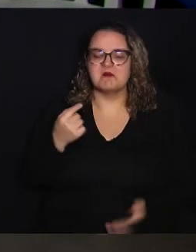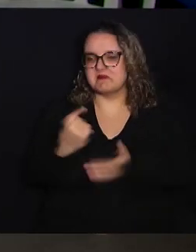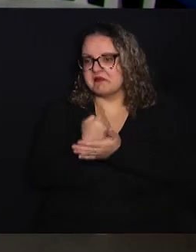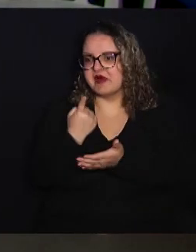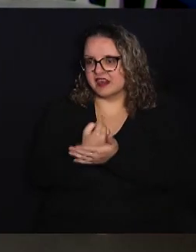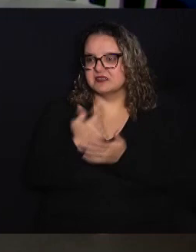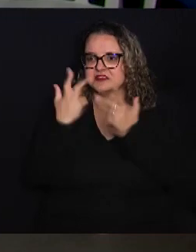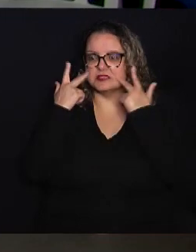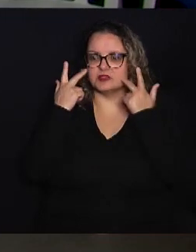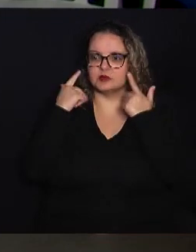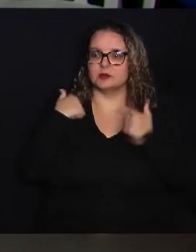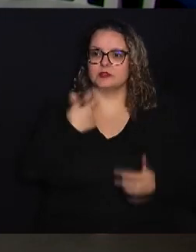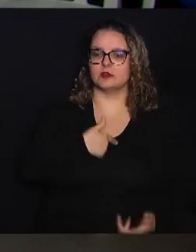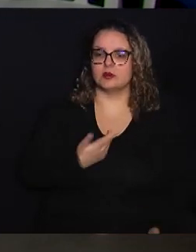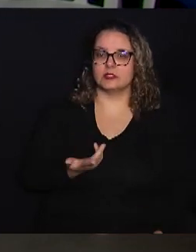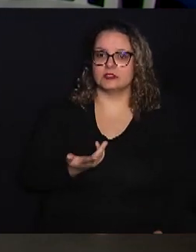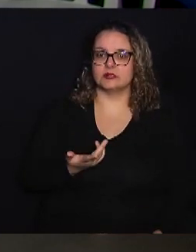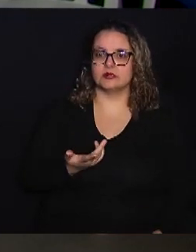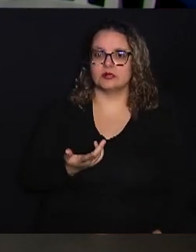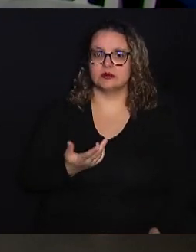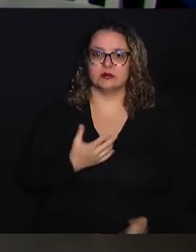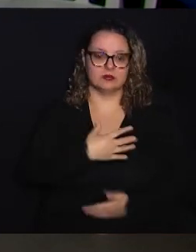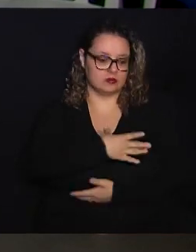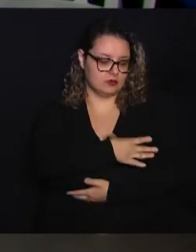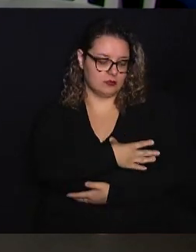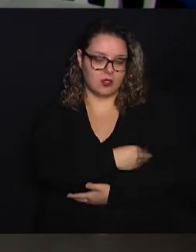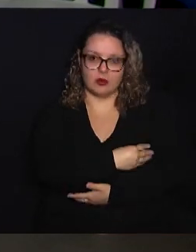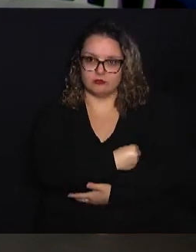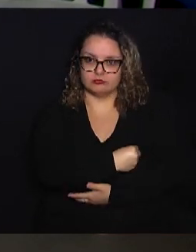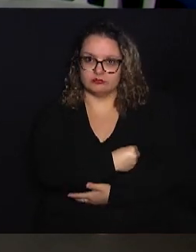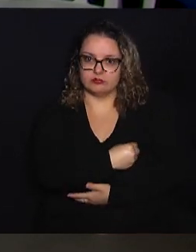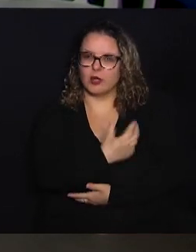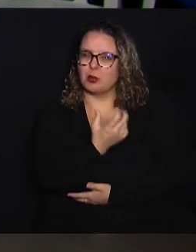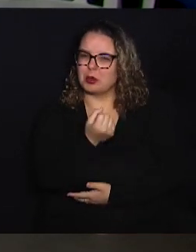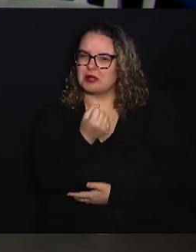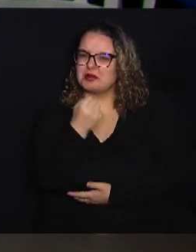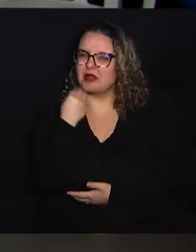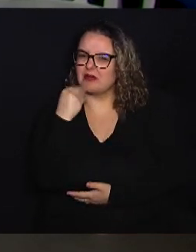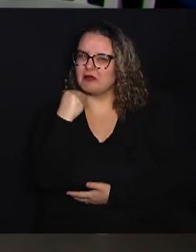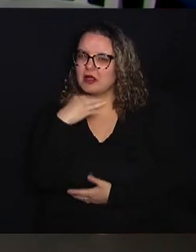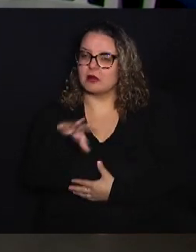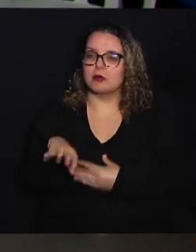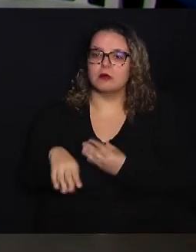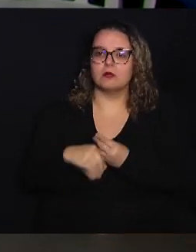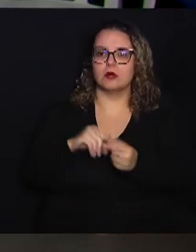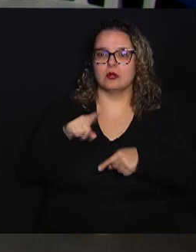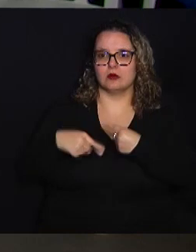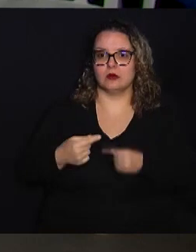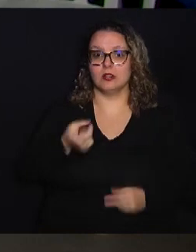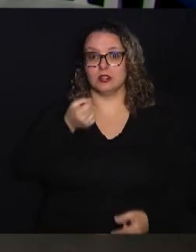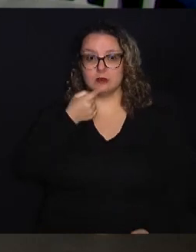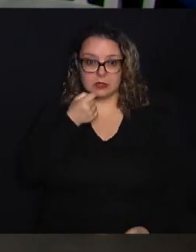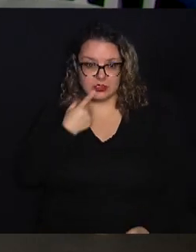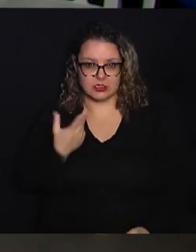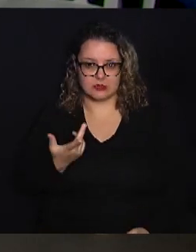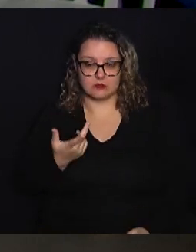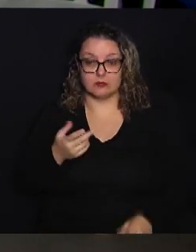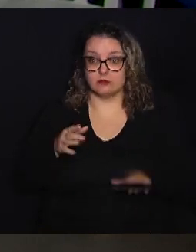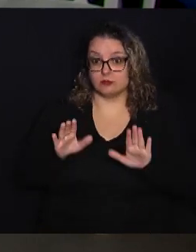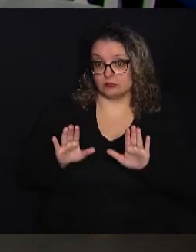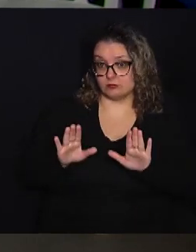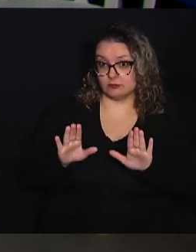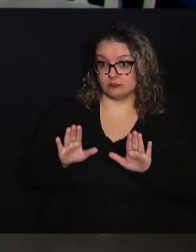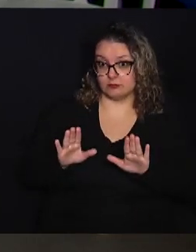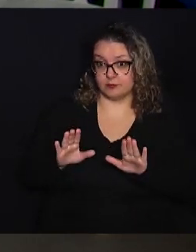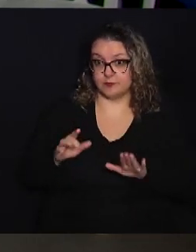mais que perguntam pra gente né É se é meu leite é fraco n meu leite é fraco eu tenho que suplementar ele com outra